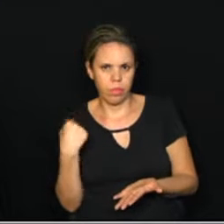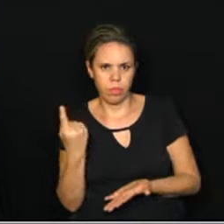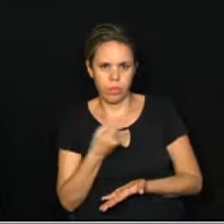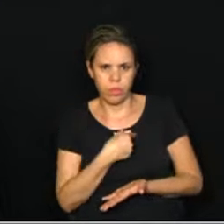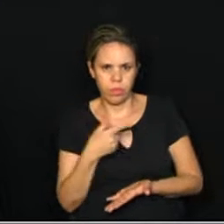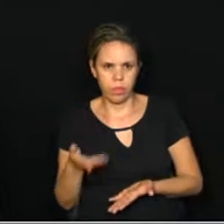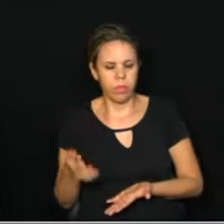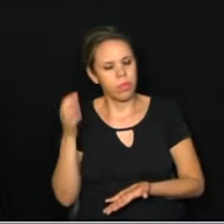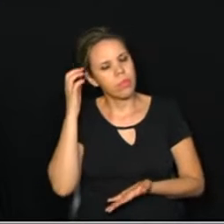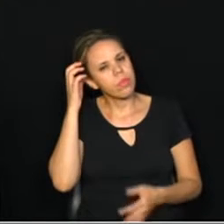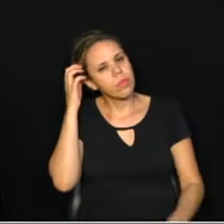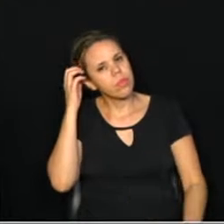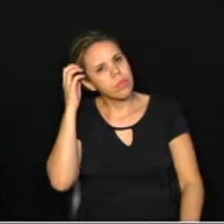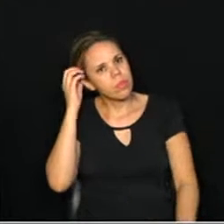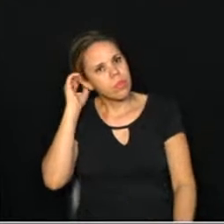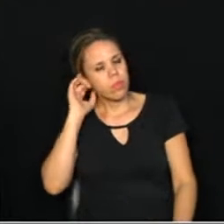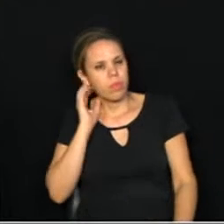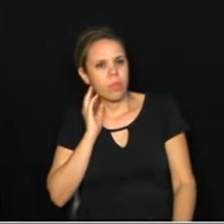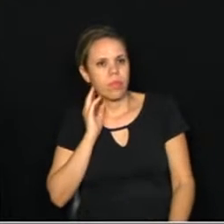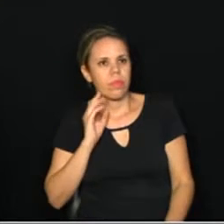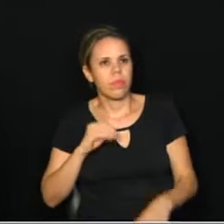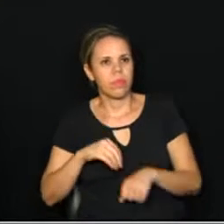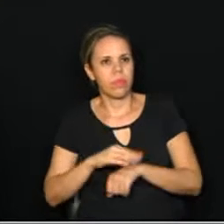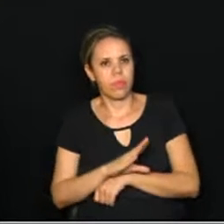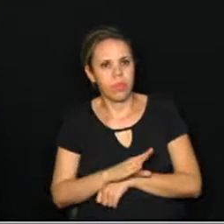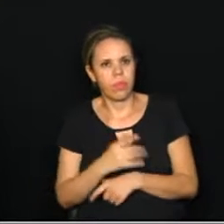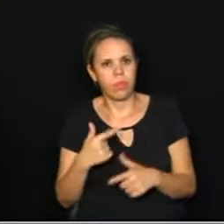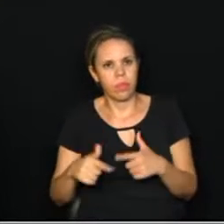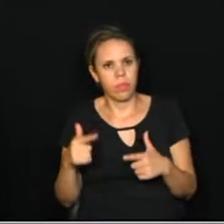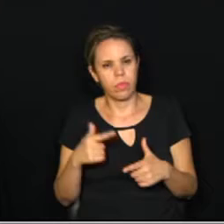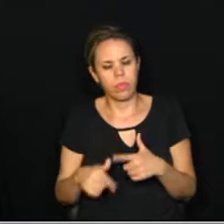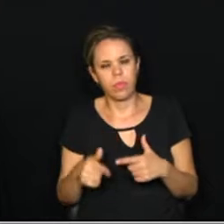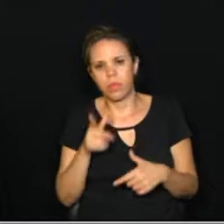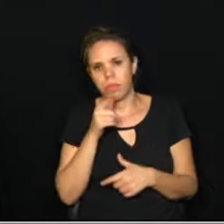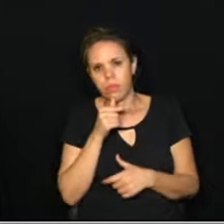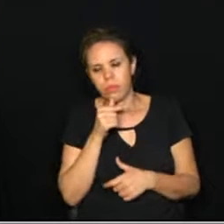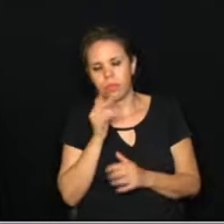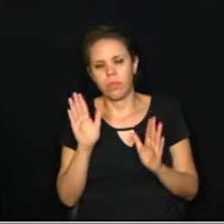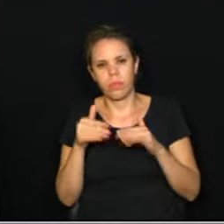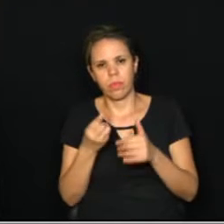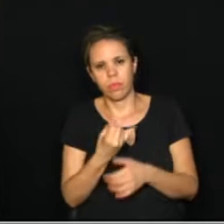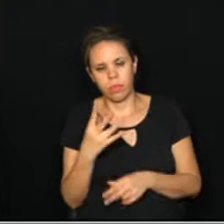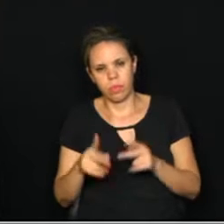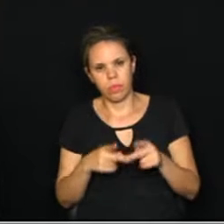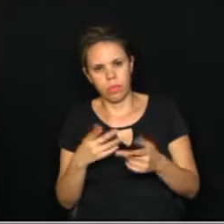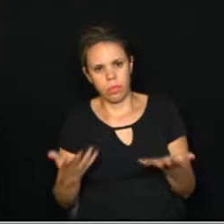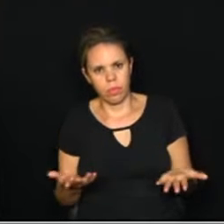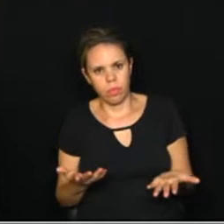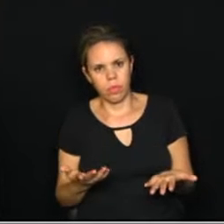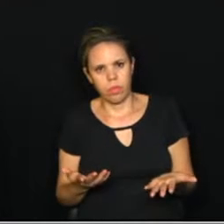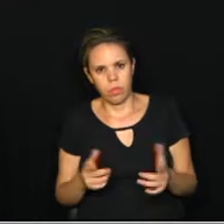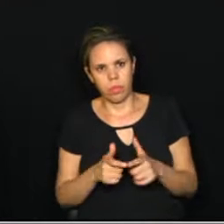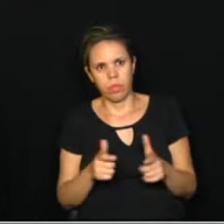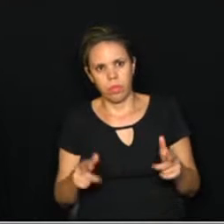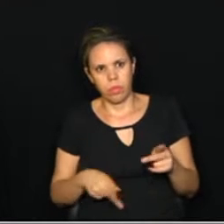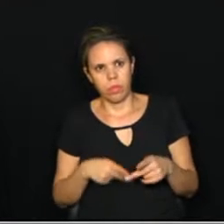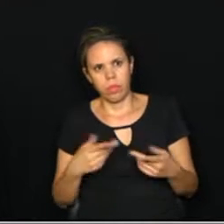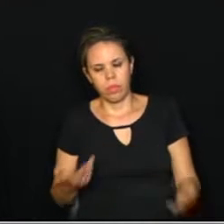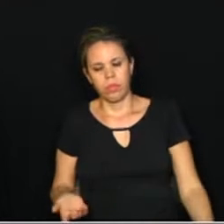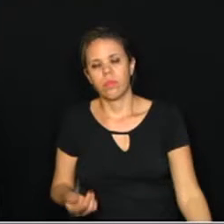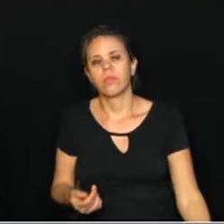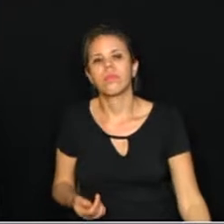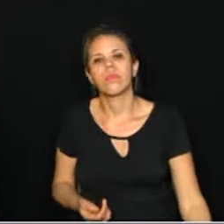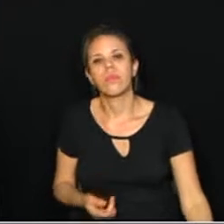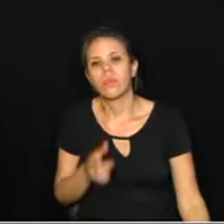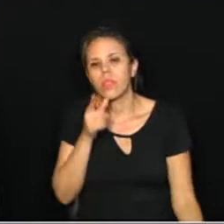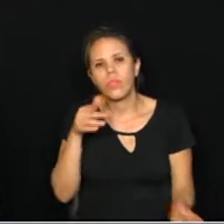bacia hidrográfica ela é de estresse hídrico crônico, nós temos uma concentração populacional bastante grande, os nossos